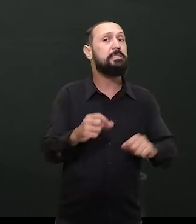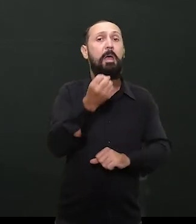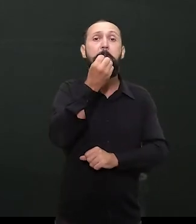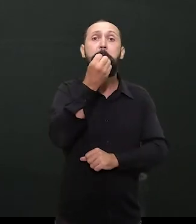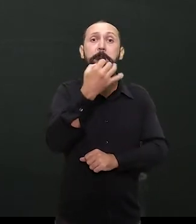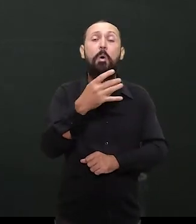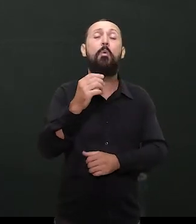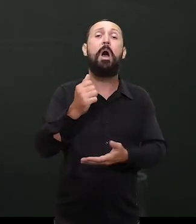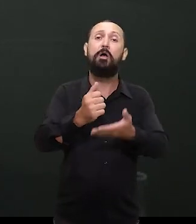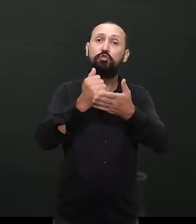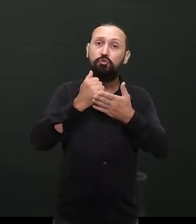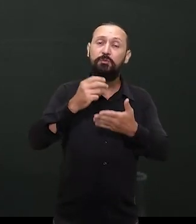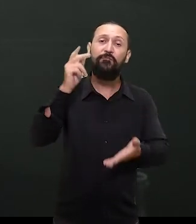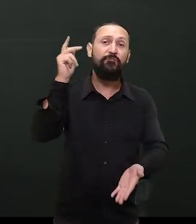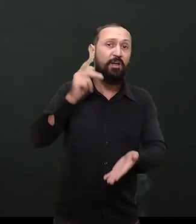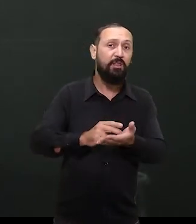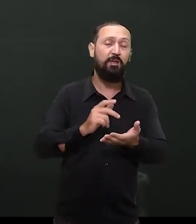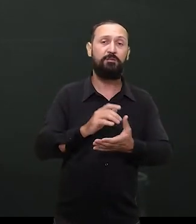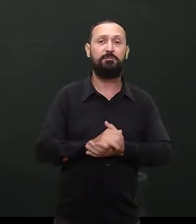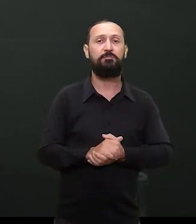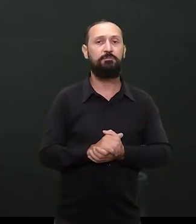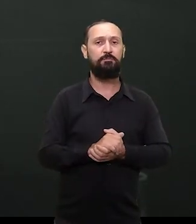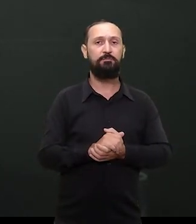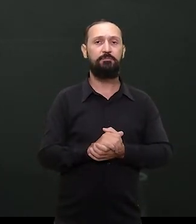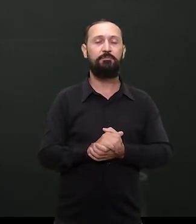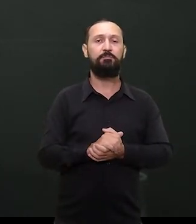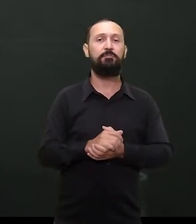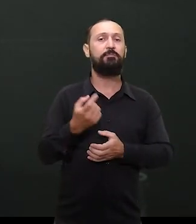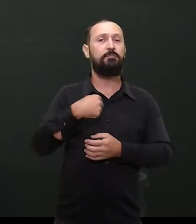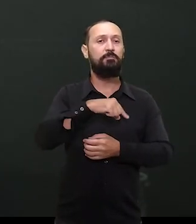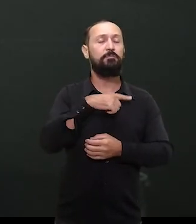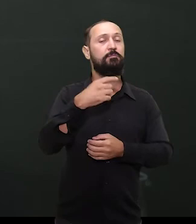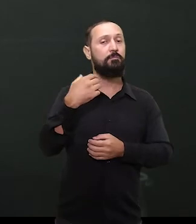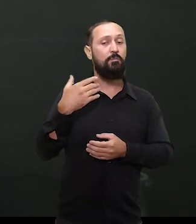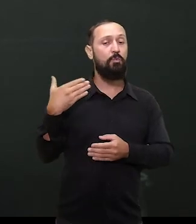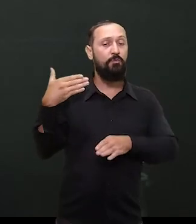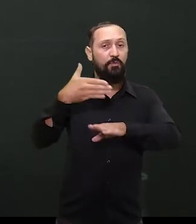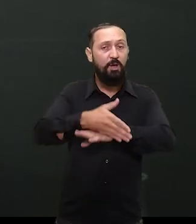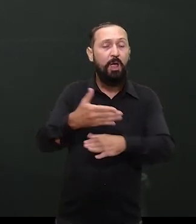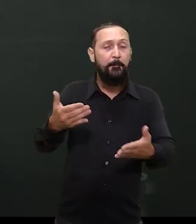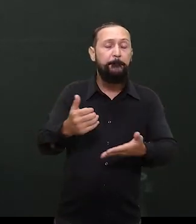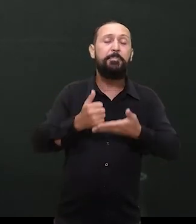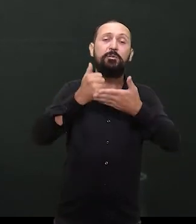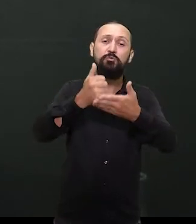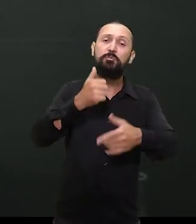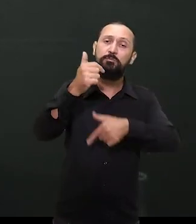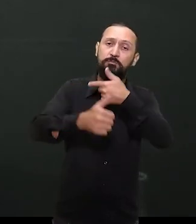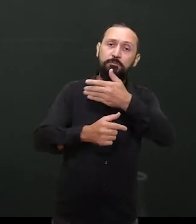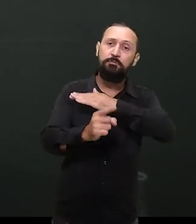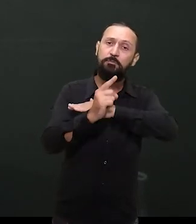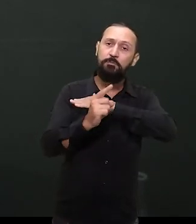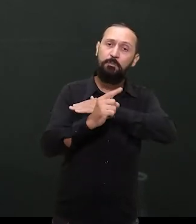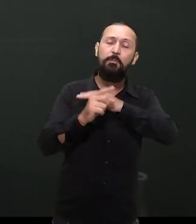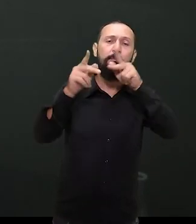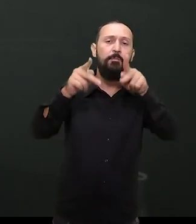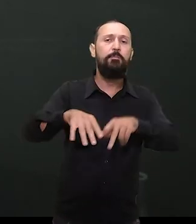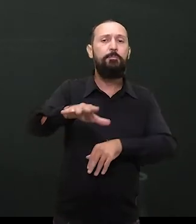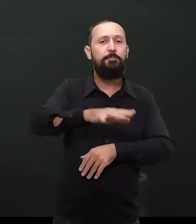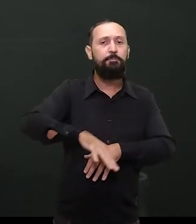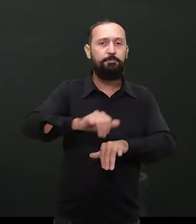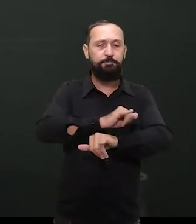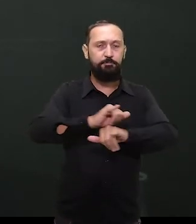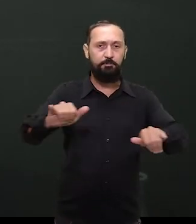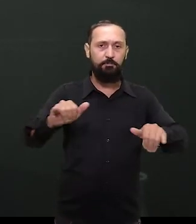tem ficasse assim tem a ser e isso é que estamos aqui para ajudar para o serviço a toda população